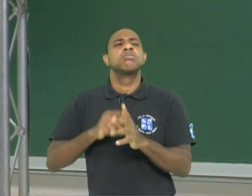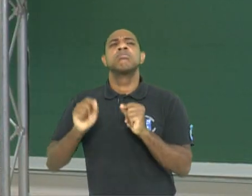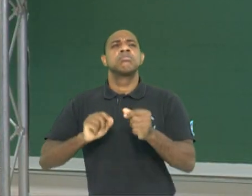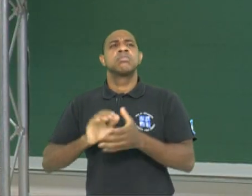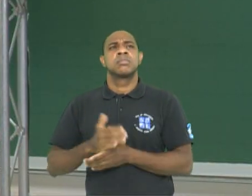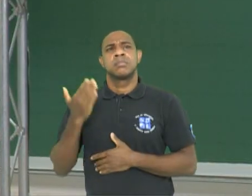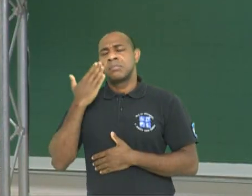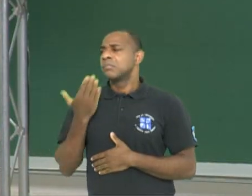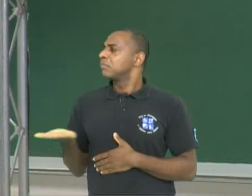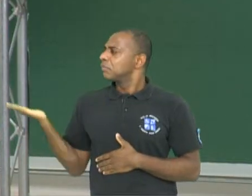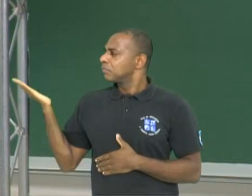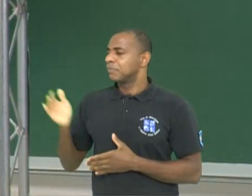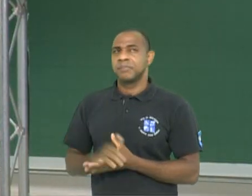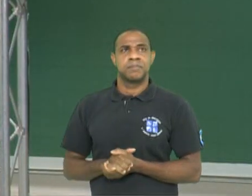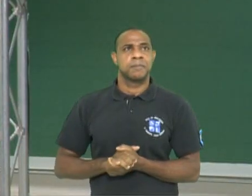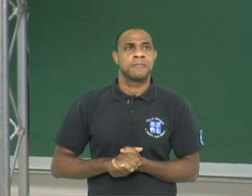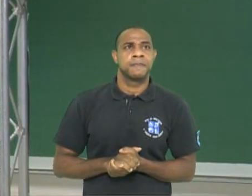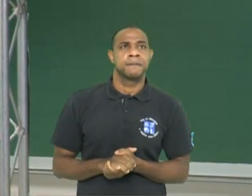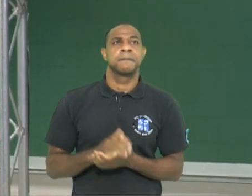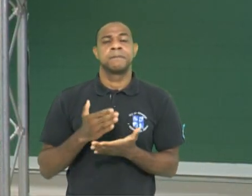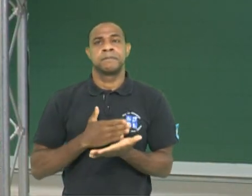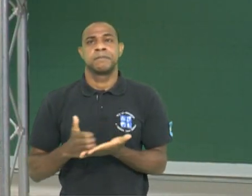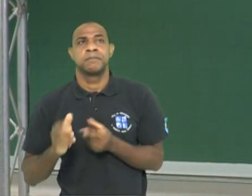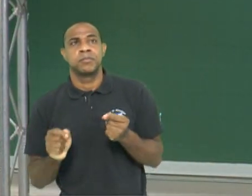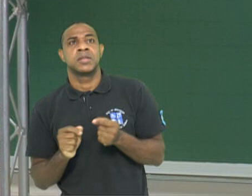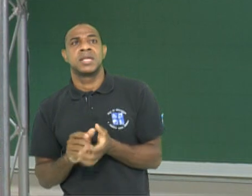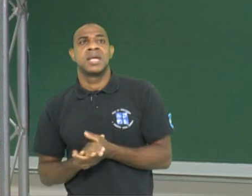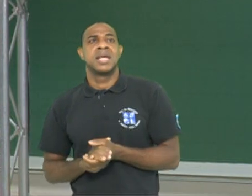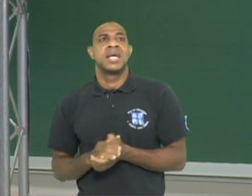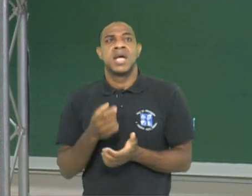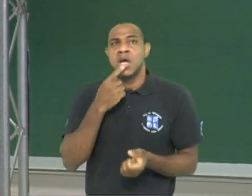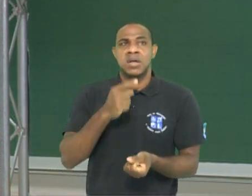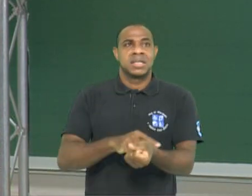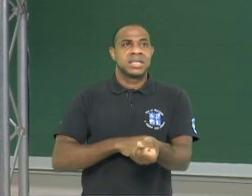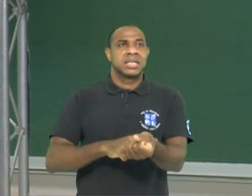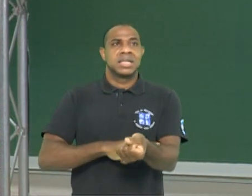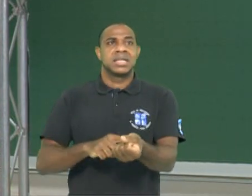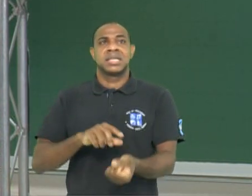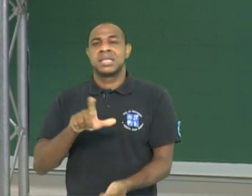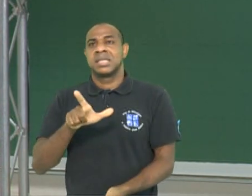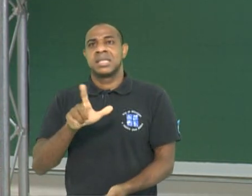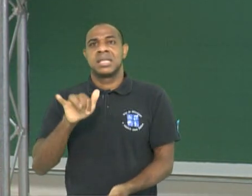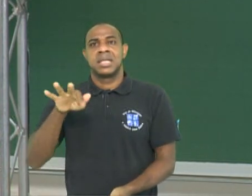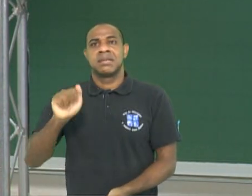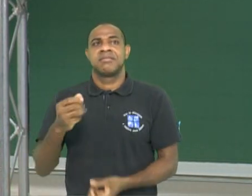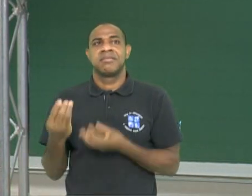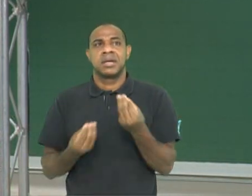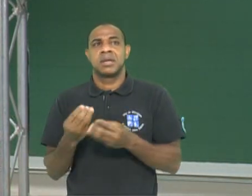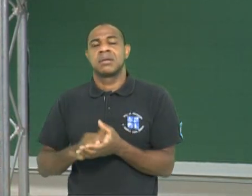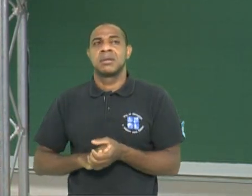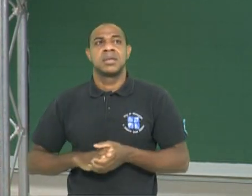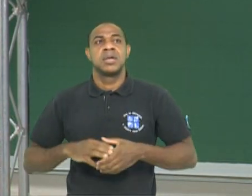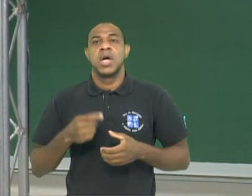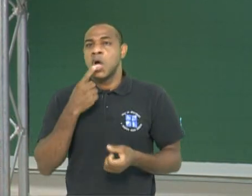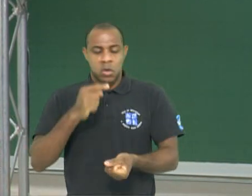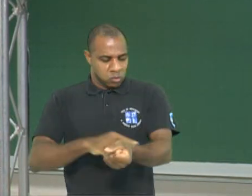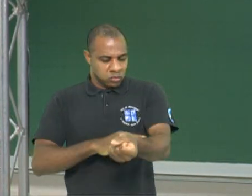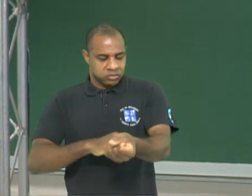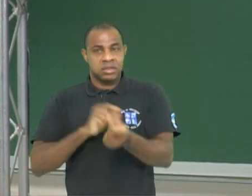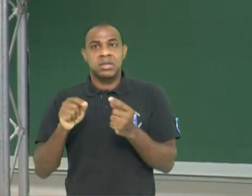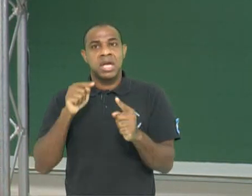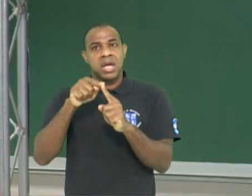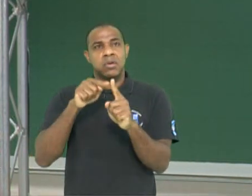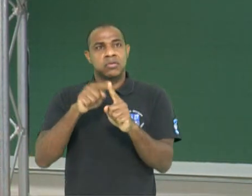o que é, né, vamos lá, iniciando, sangue e linfa. Vamos falar primeiramente do sangue, né. O sangue é um